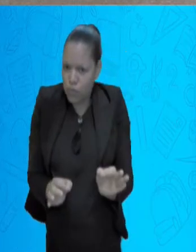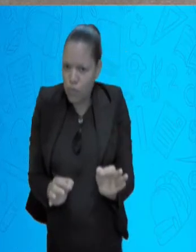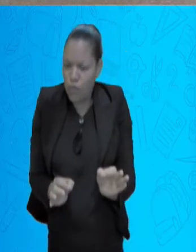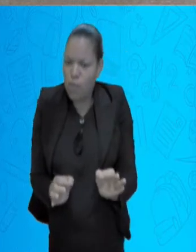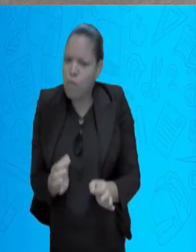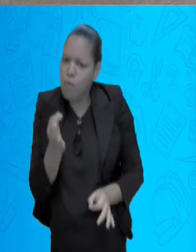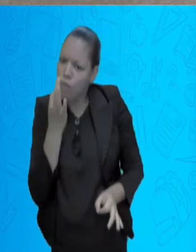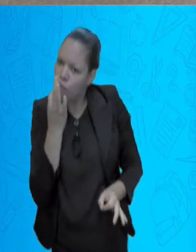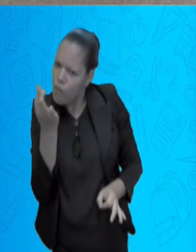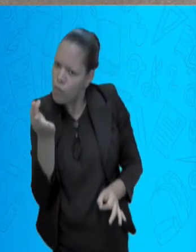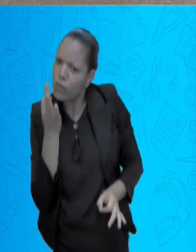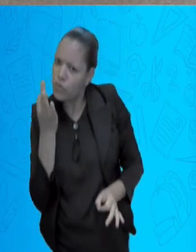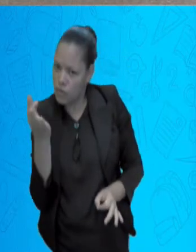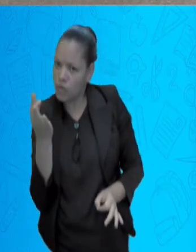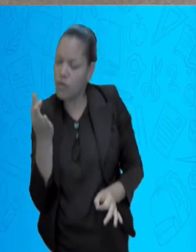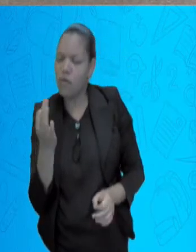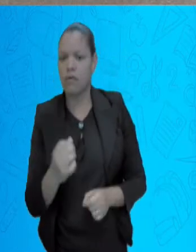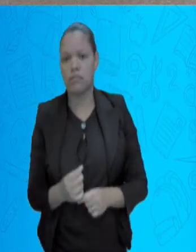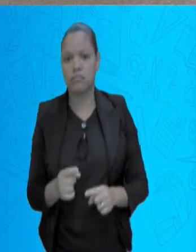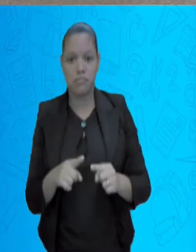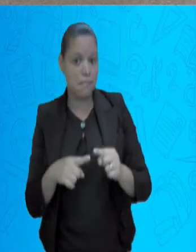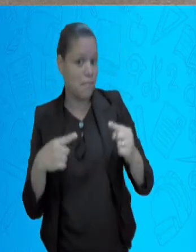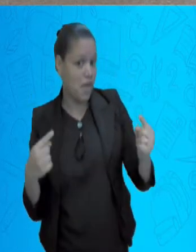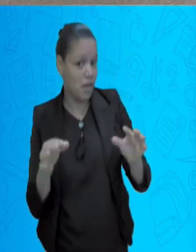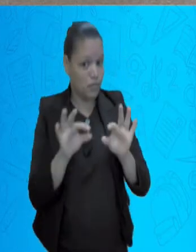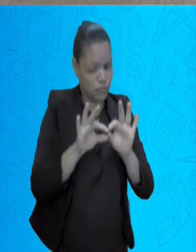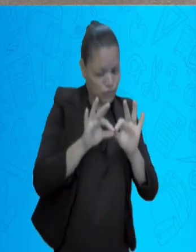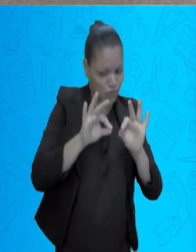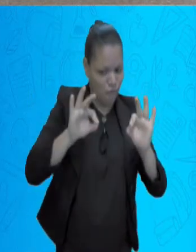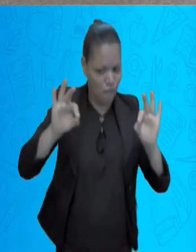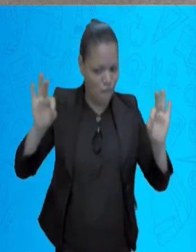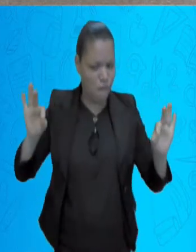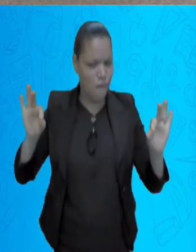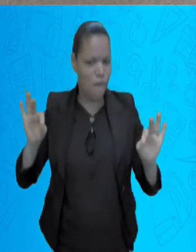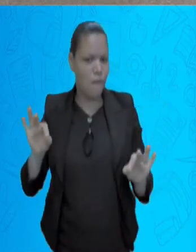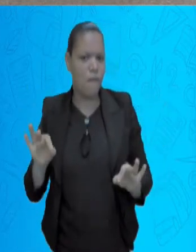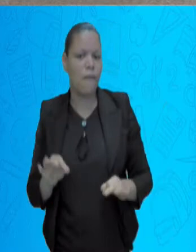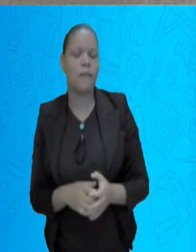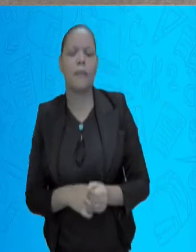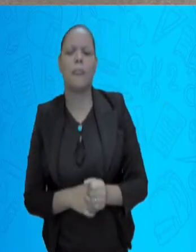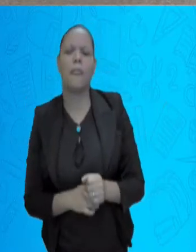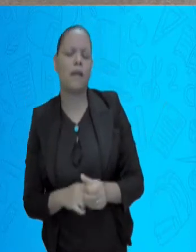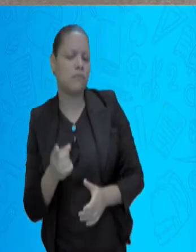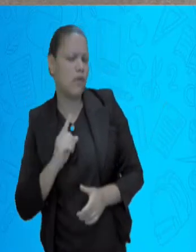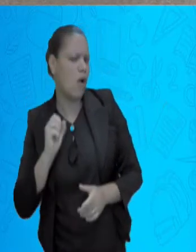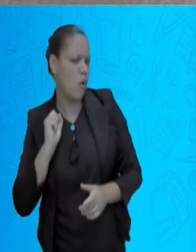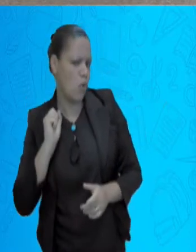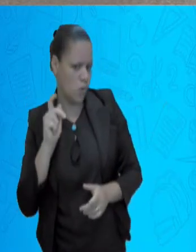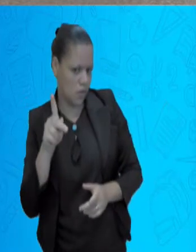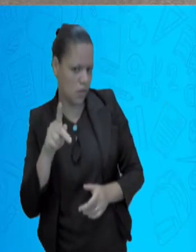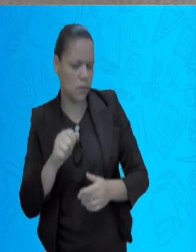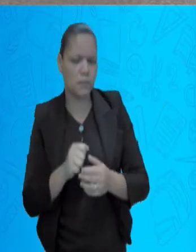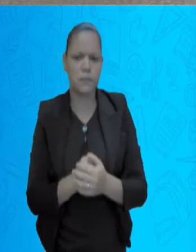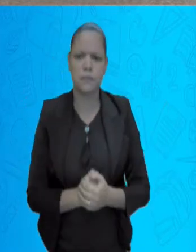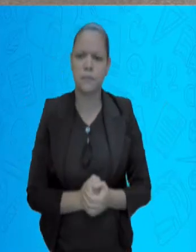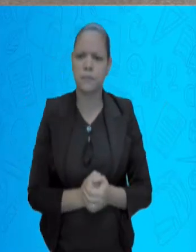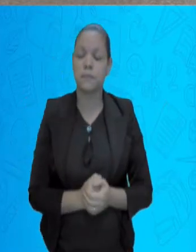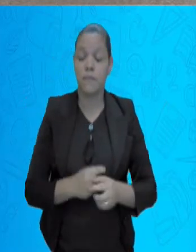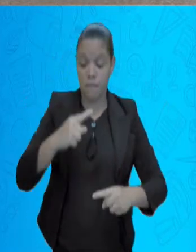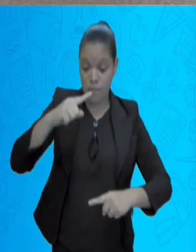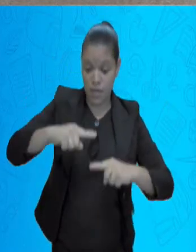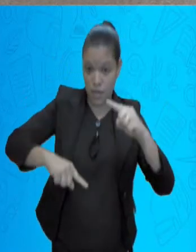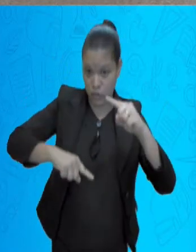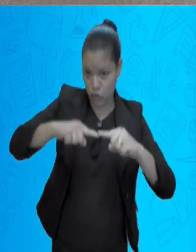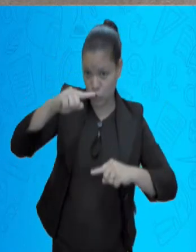corda, eles são constituídos pelas cordas. Vamos lá. Instrumentos de